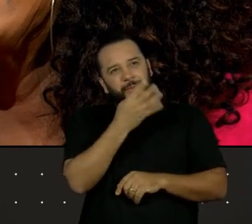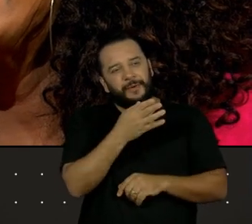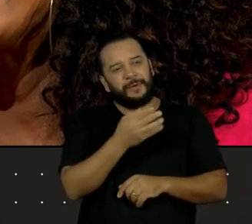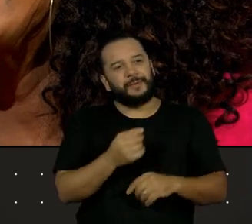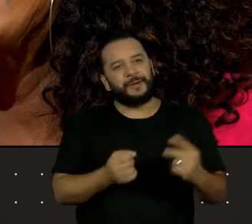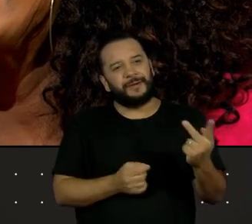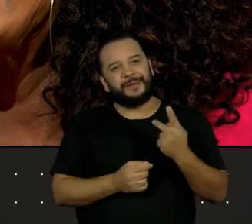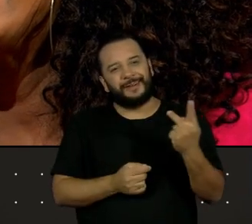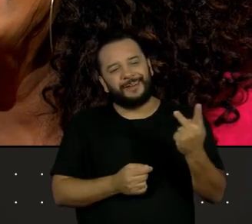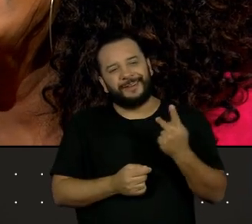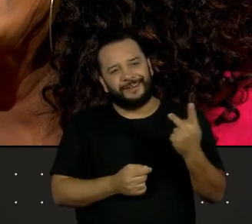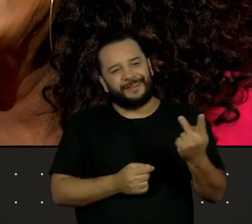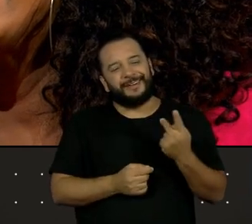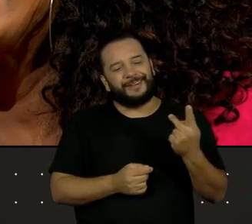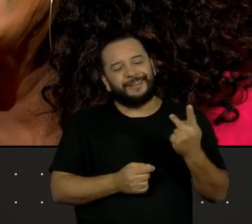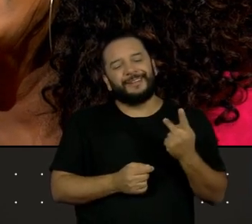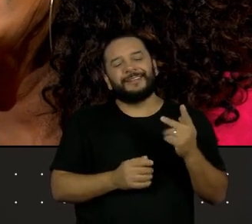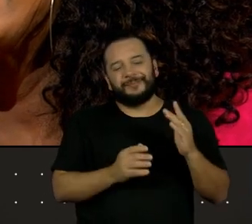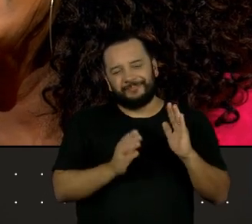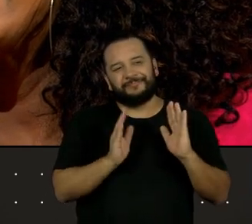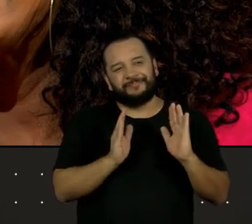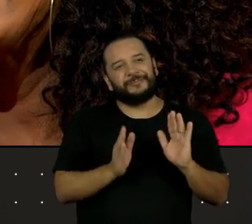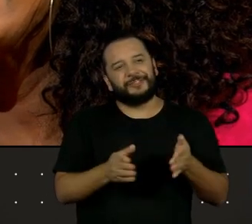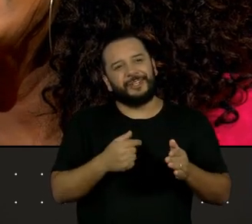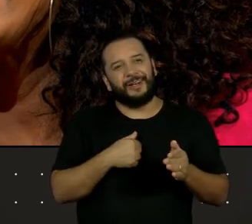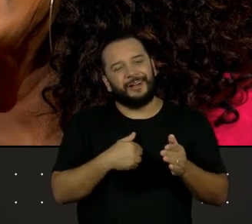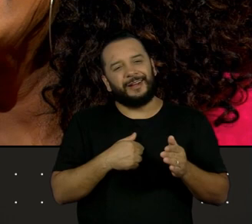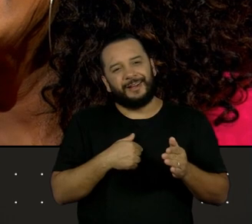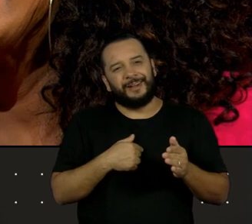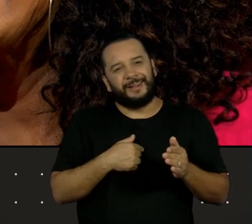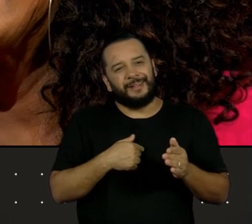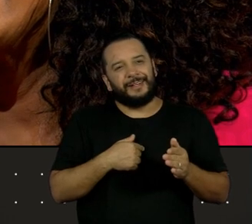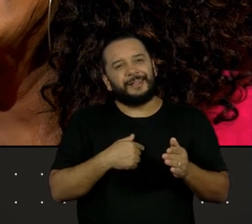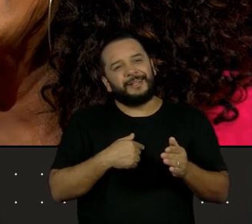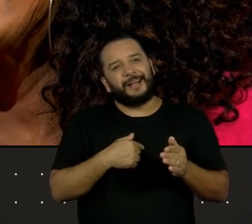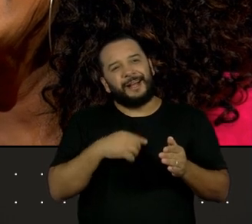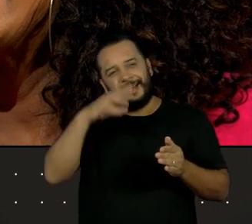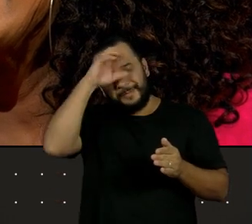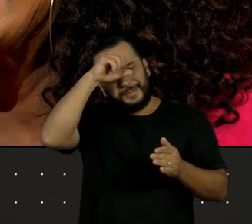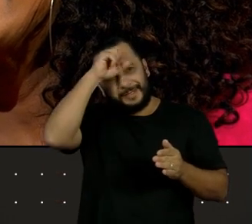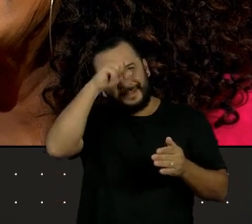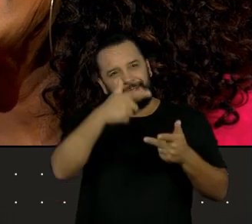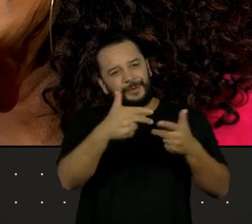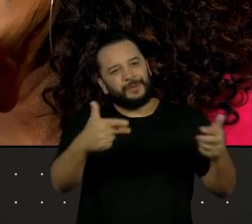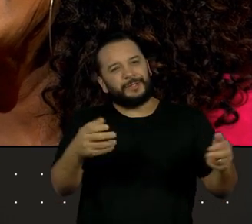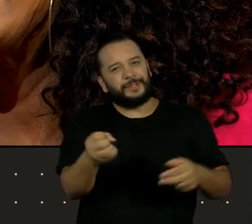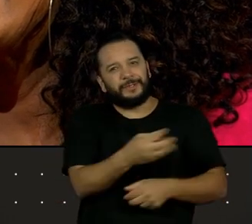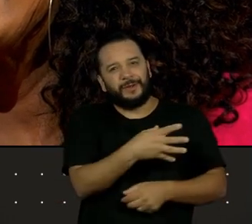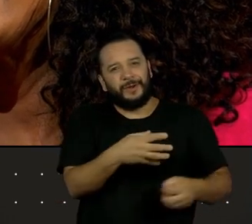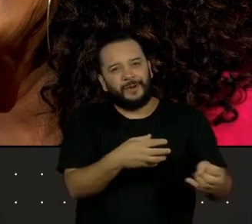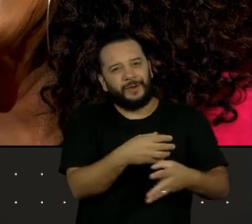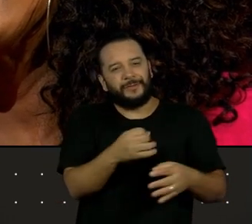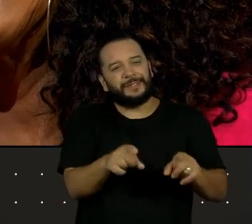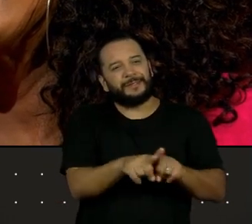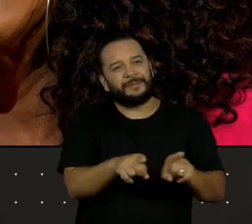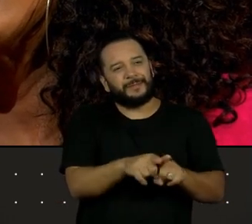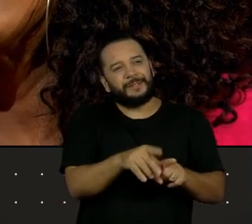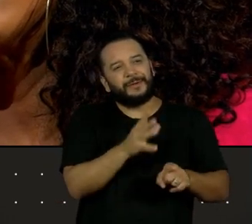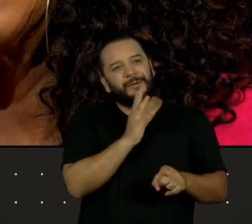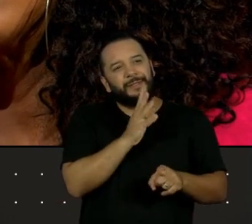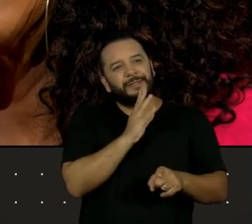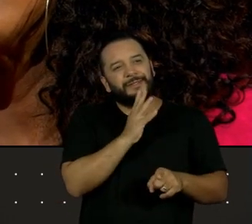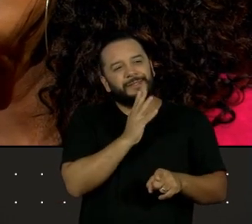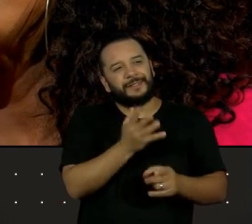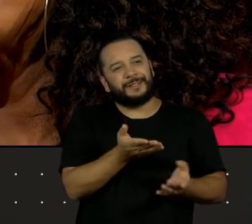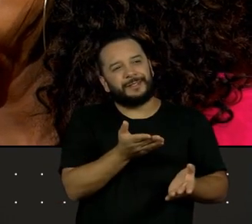se entregou ali a uma explorar um desconhecido a se conhecer também